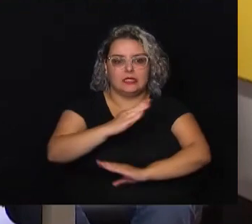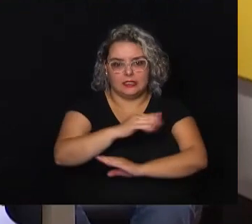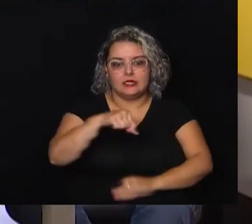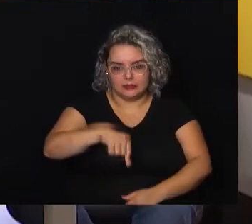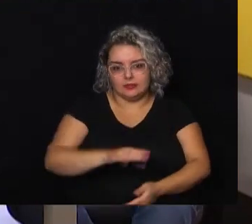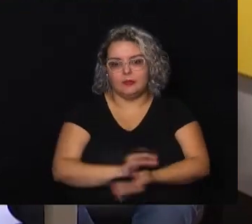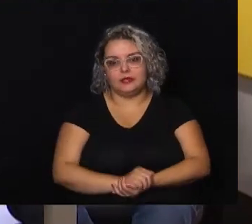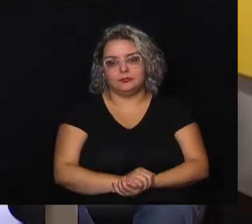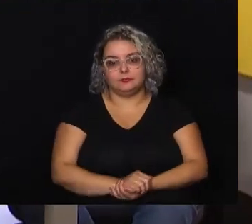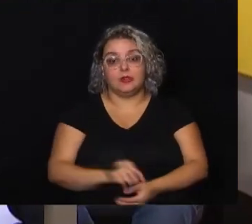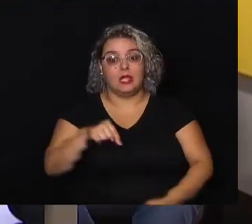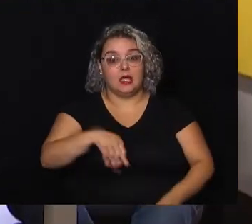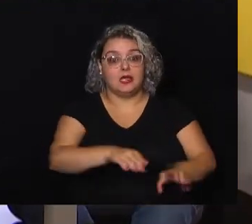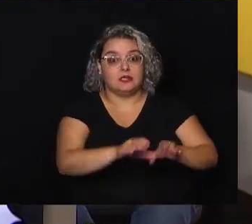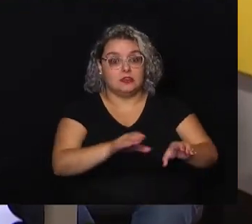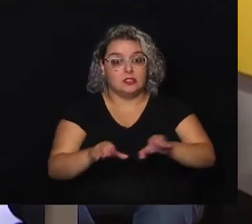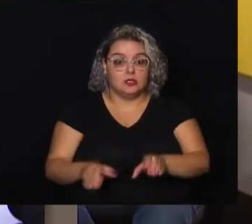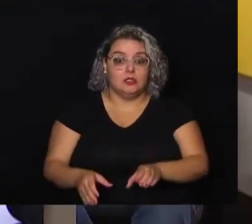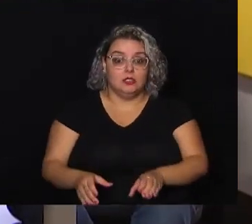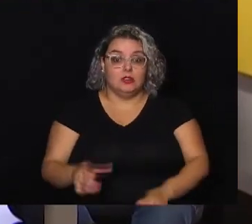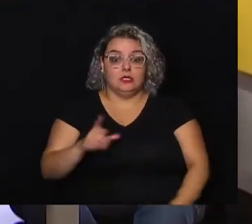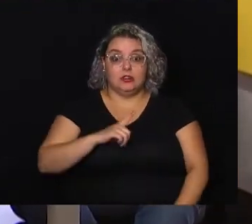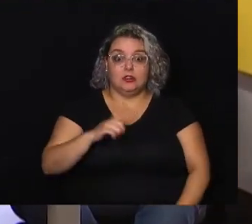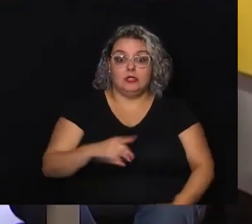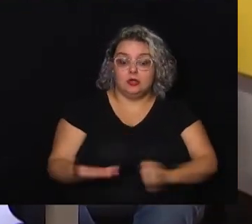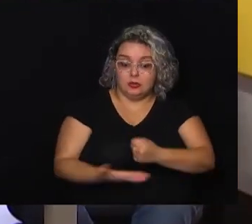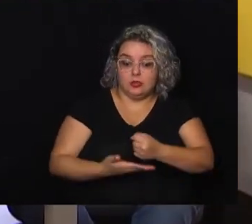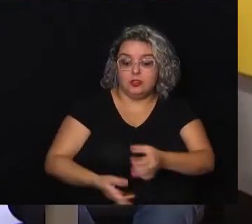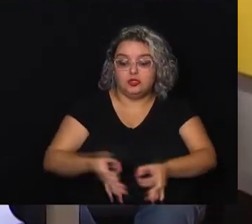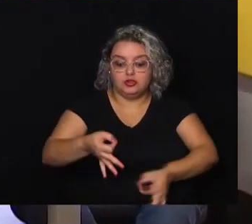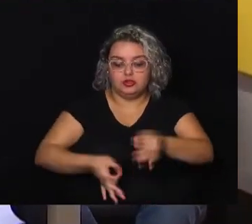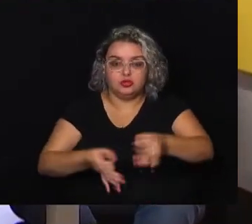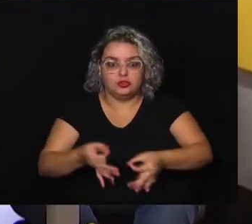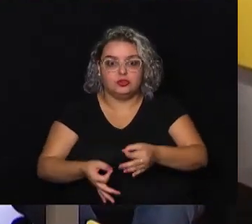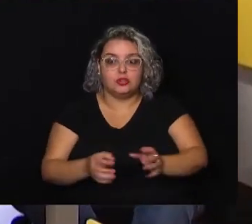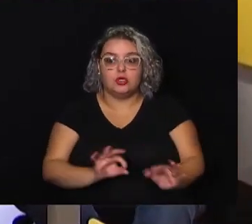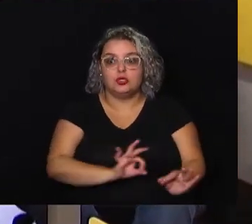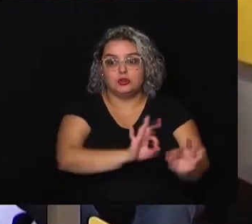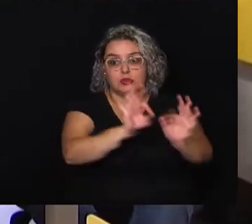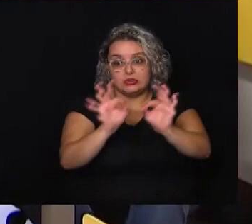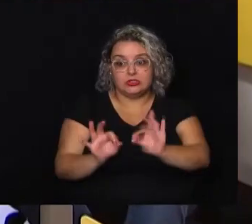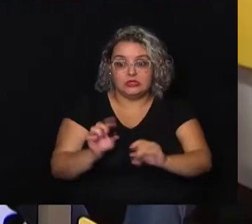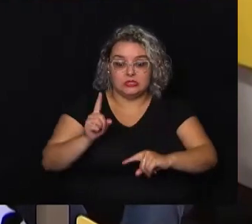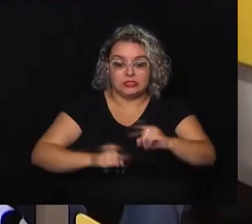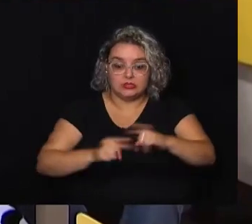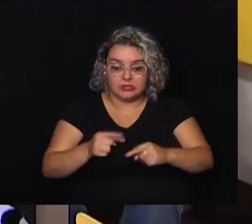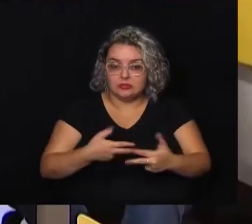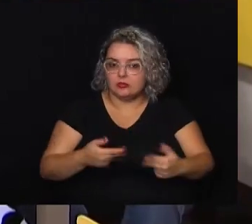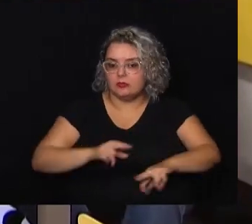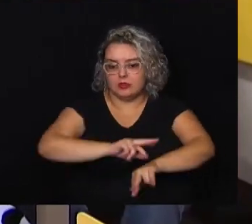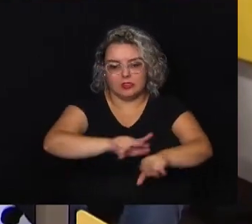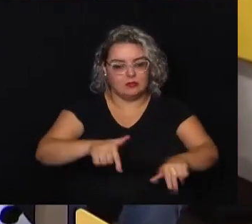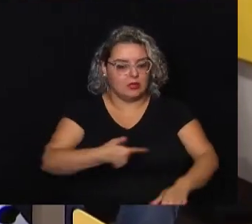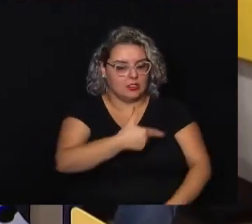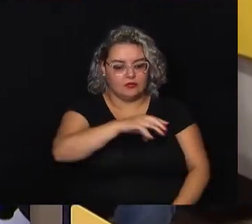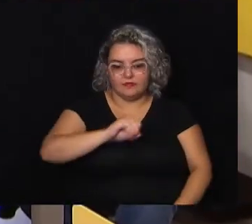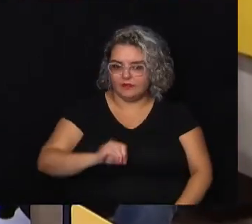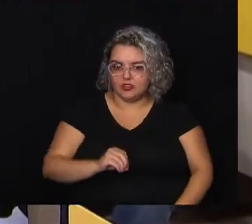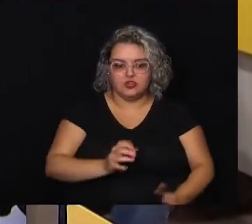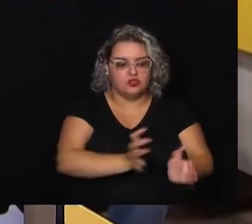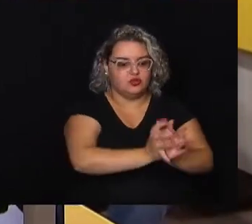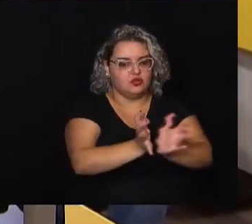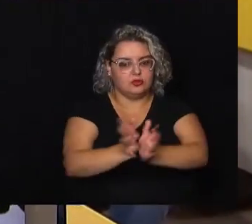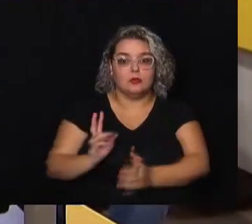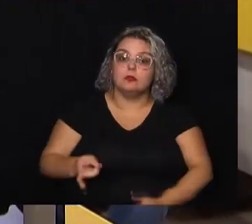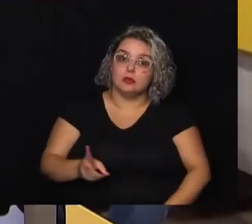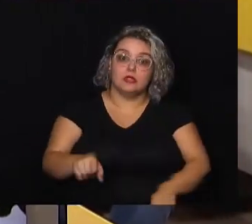A esta coordenadoria compete o suporte jurídico, acompanhamento das matérias pelas mais de 20 comissões permanentes,